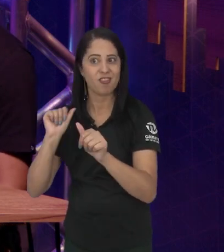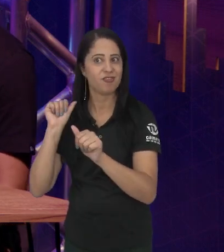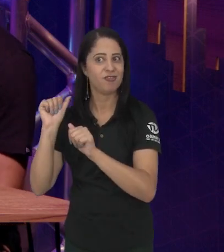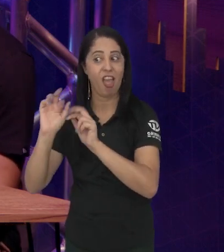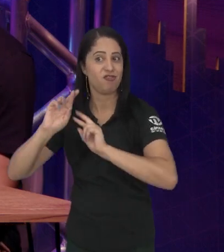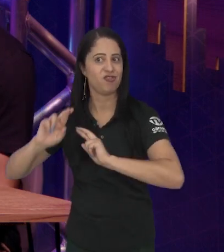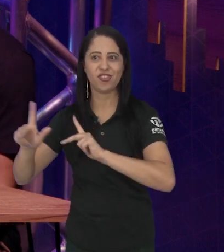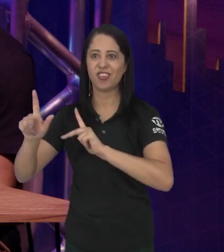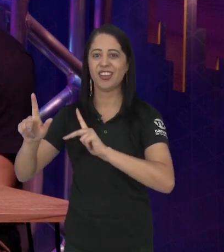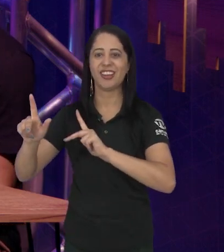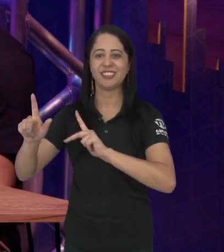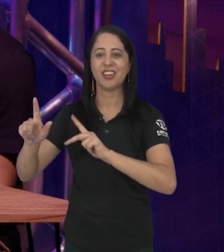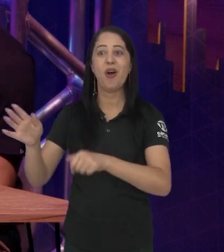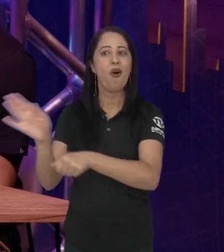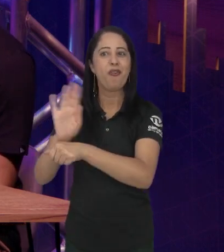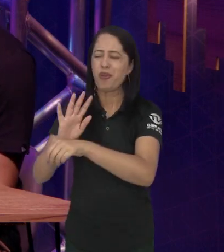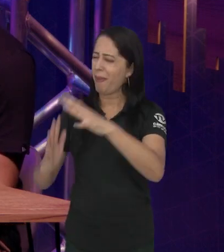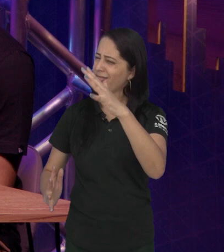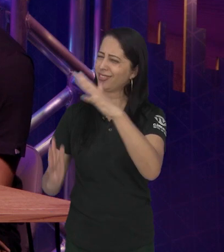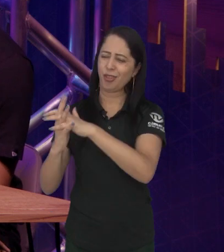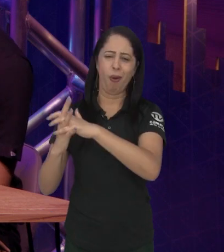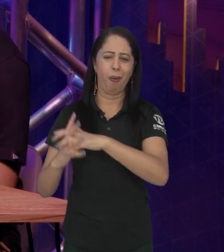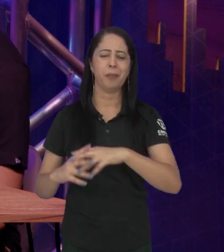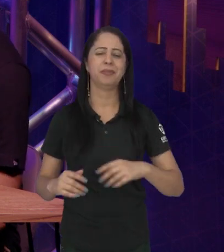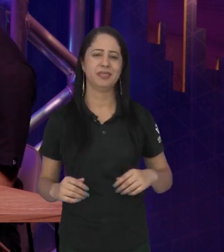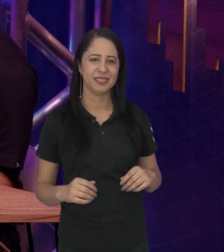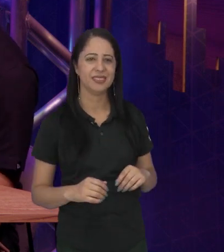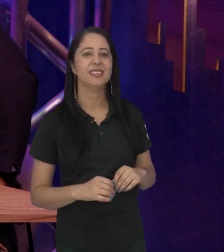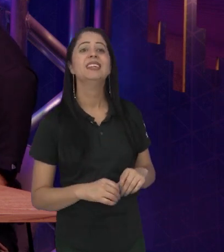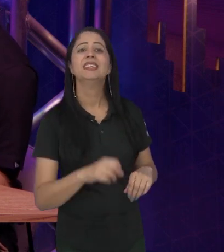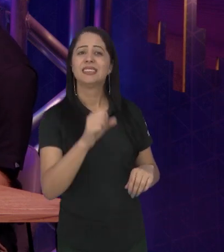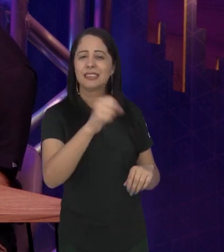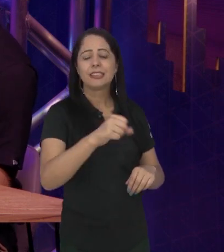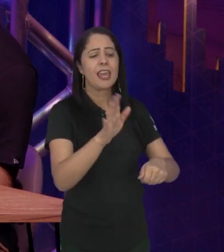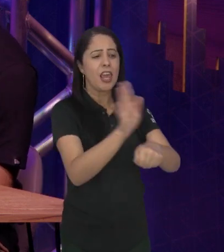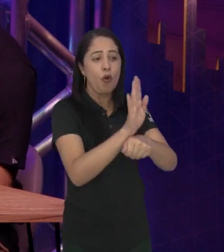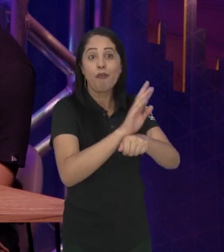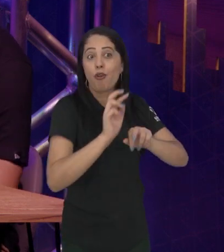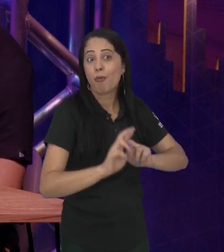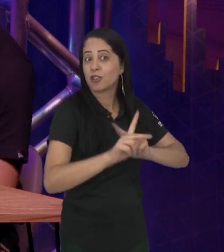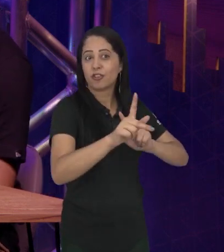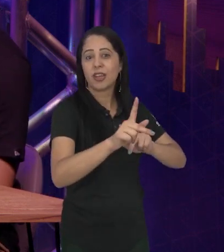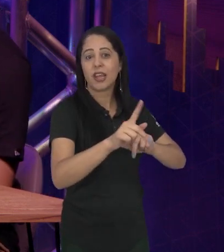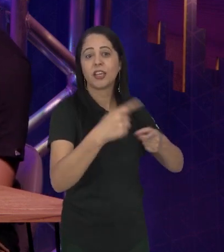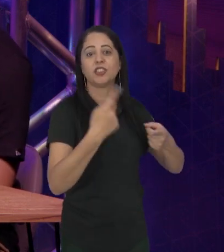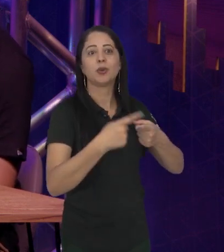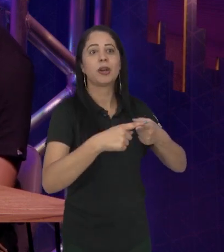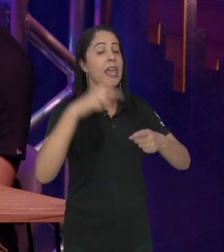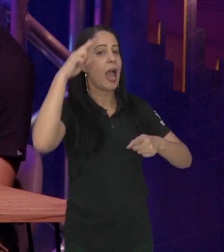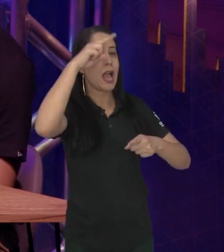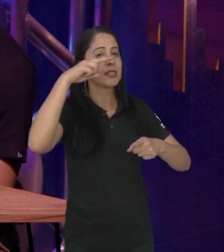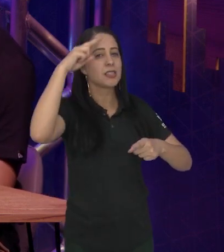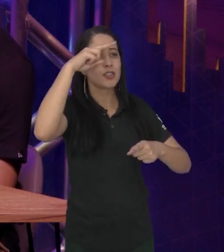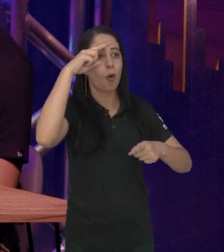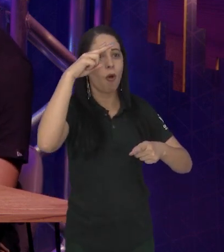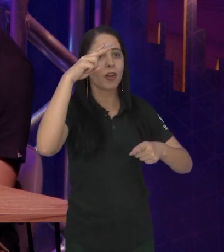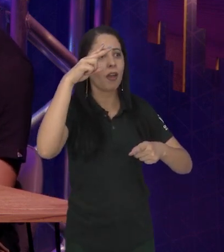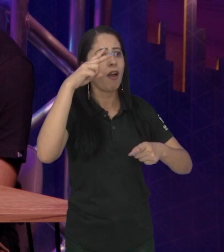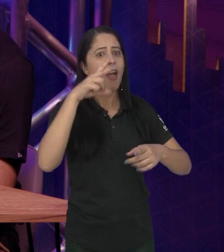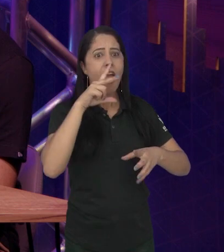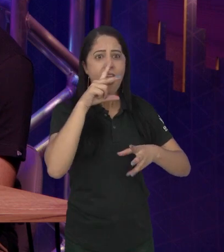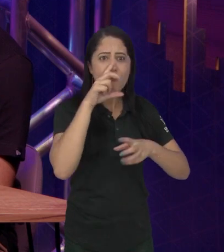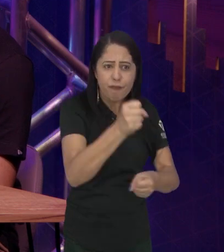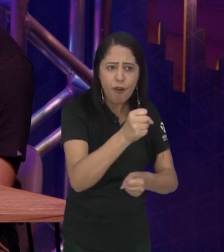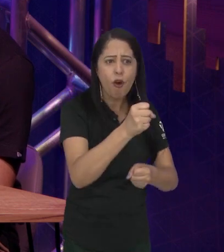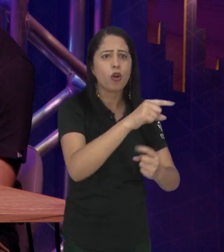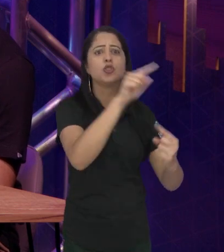Ele é tudo em todo lugar ao mesmo tempo. Ele se propõe, né, a ser um filme diferente. E a mensagem que ele passa é uma mensagem